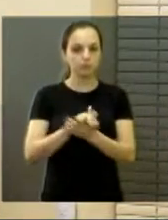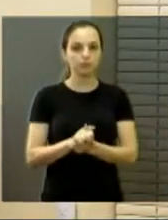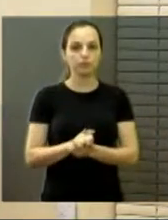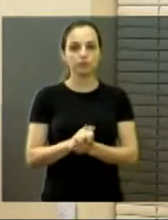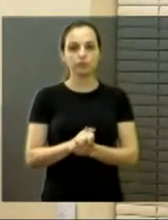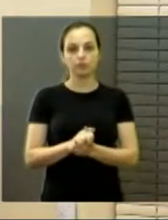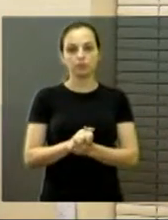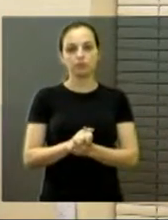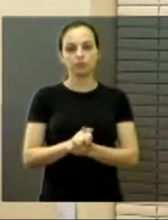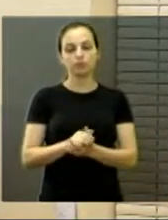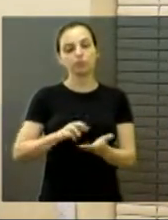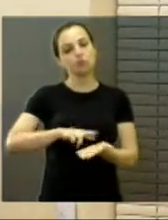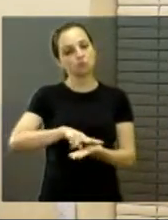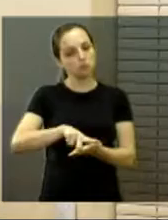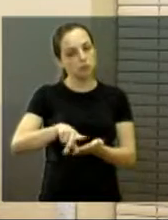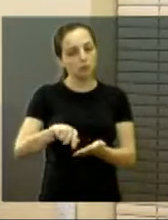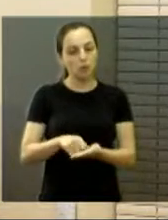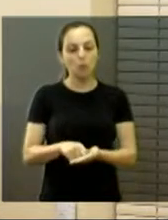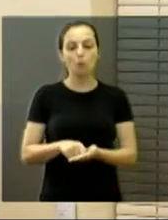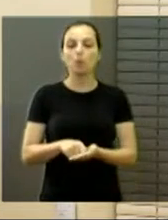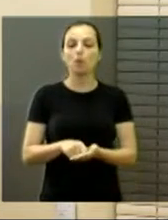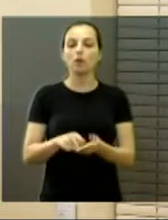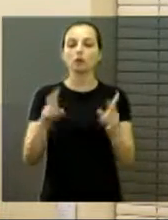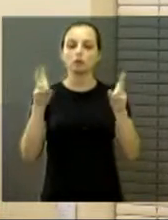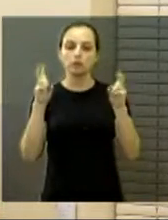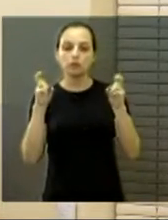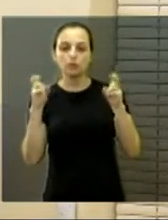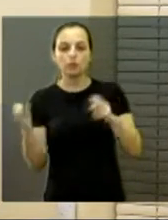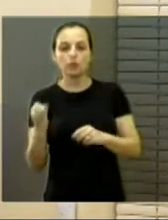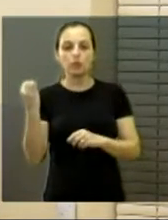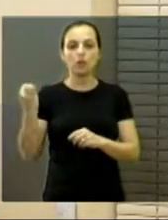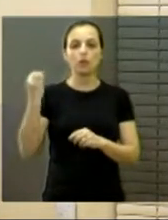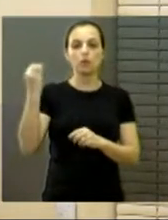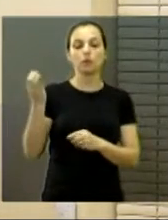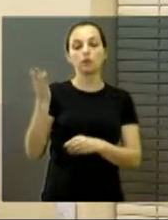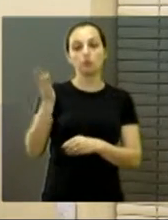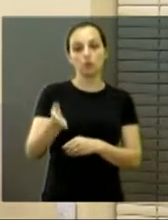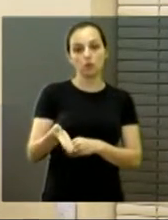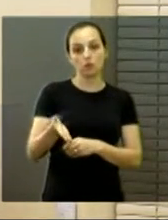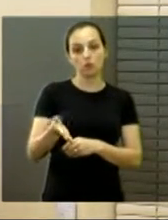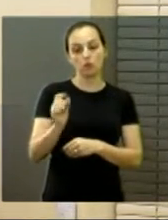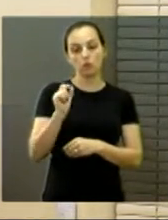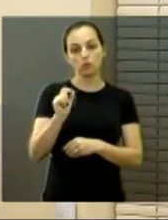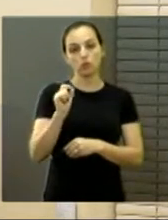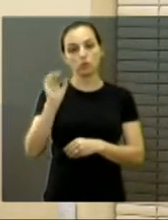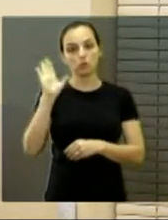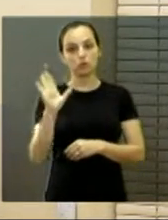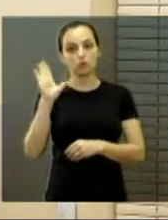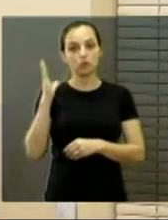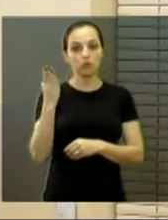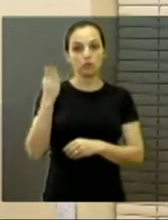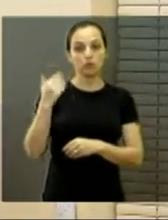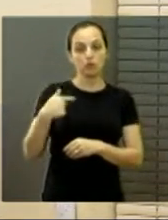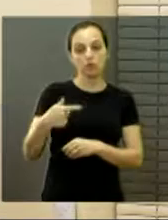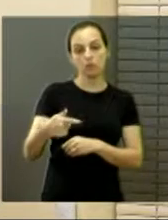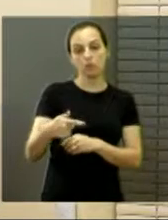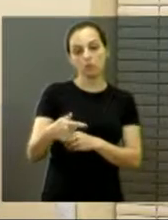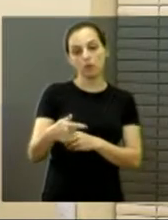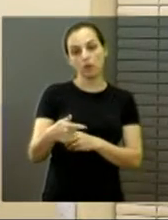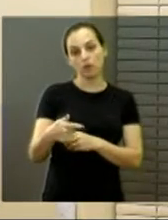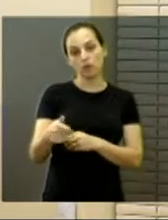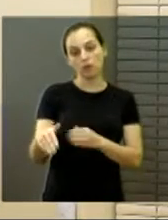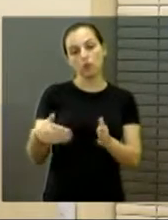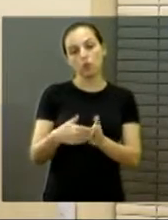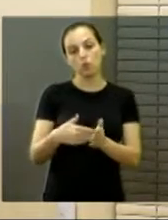tantos questões importantes para poder falar hoje, até mesmo em razão dos acontecimentos da última semana, eu